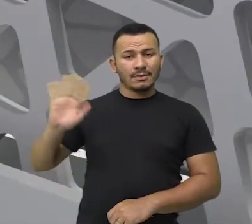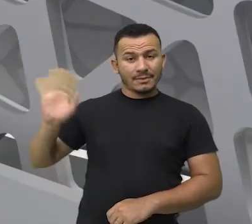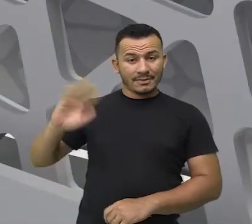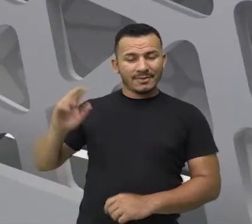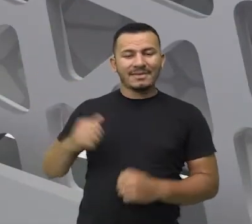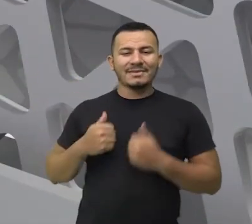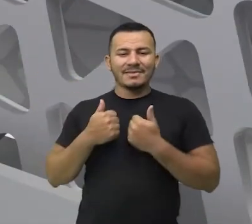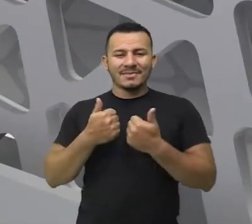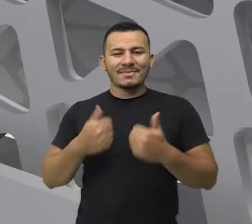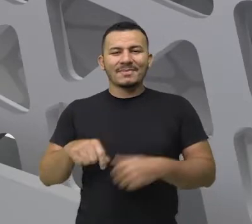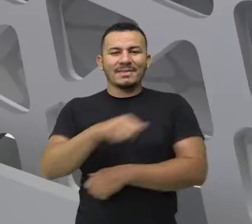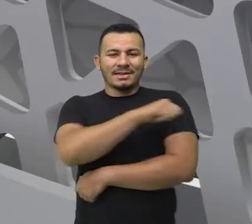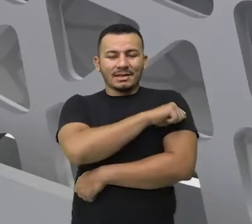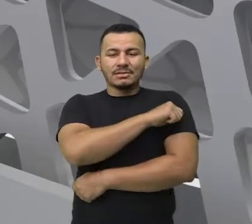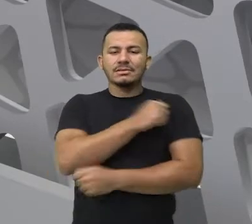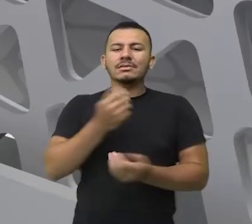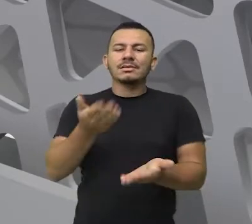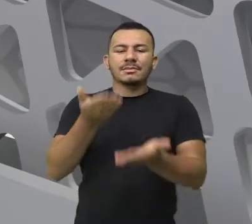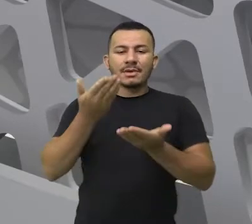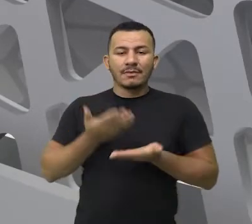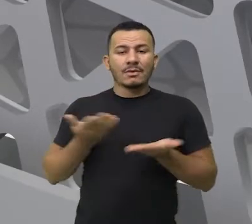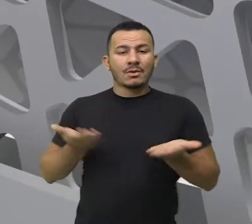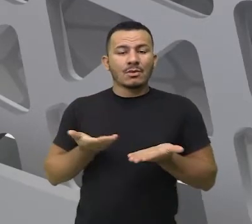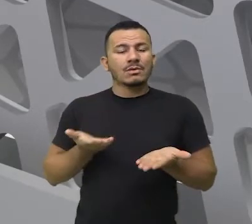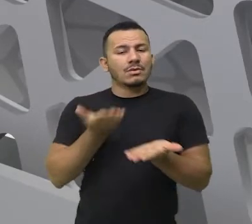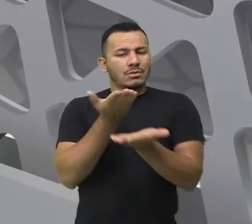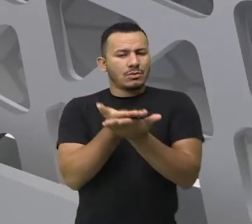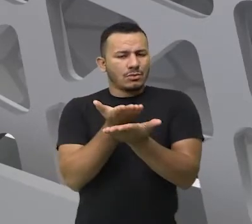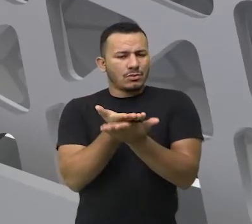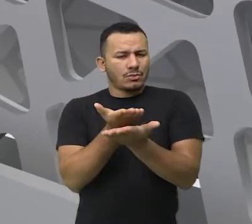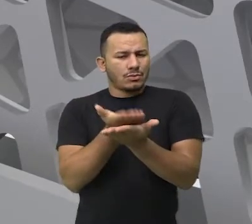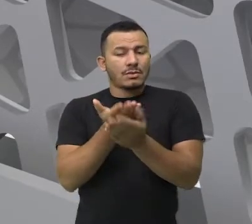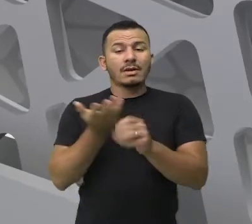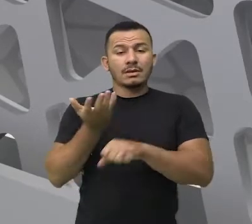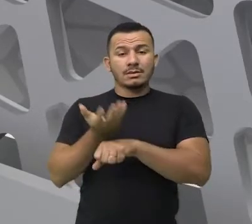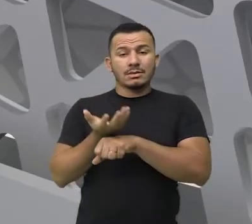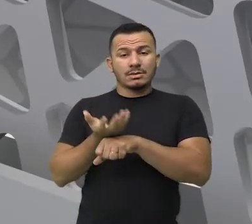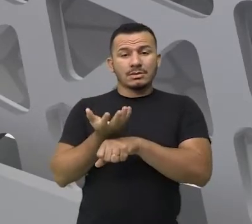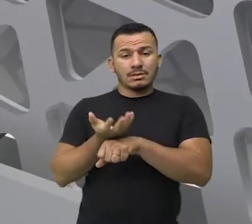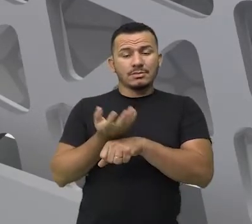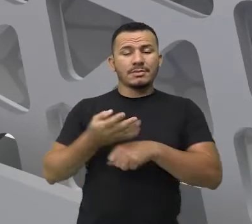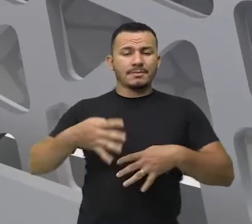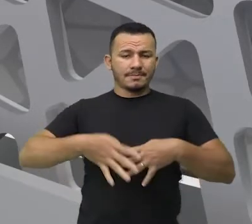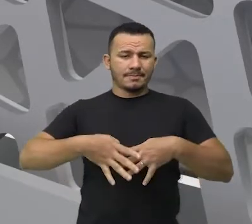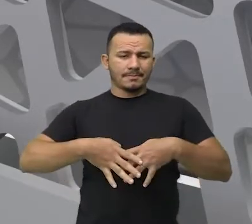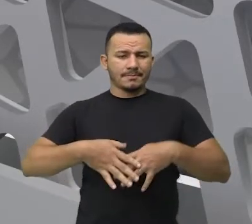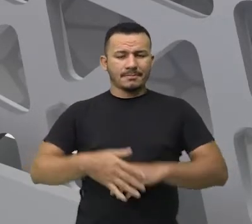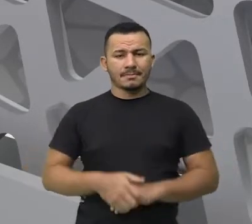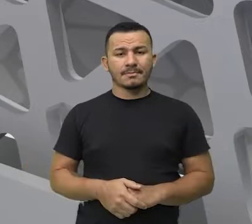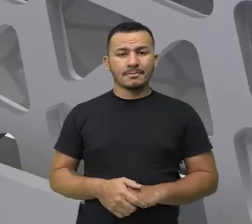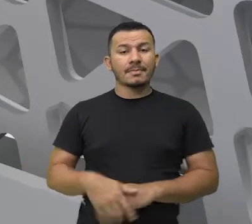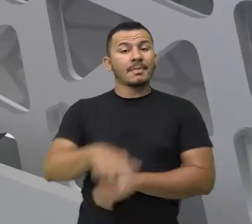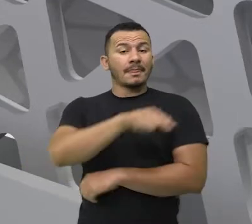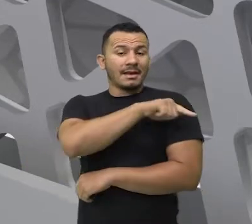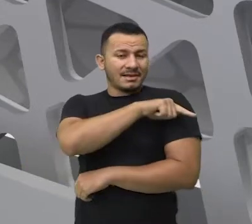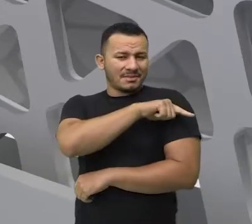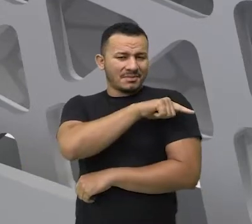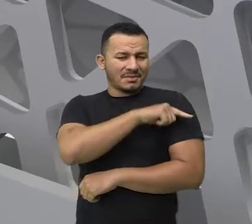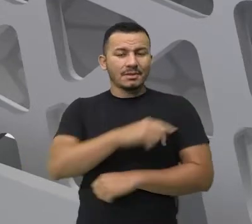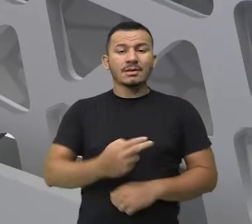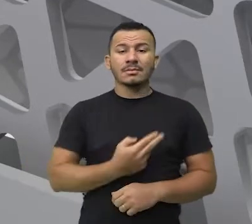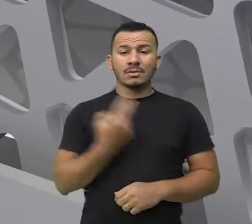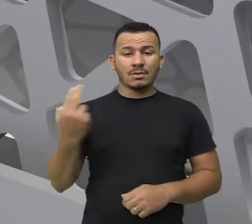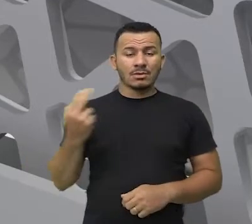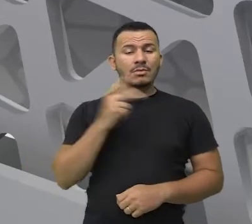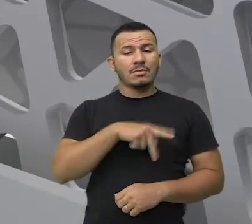Olá, meus queridos alunos, sejam todos muito bem-vindos para mais uma aula aqui do nosso componente Matemática, 7º ano.